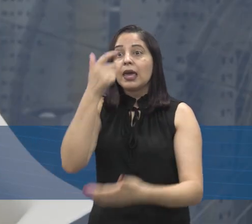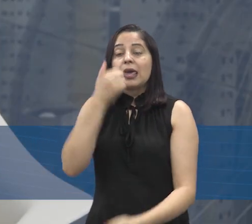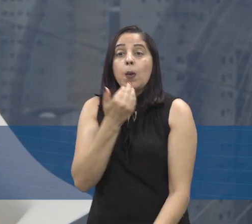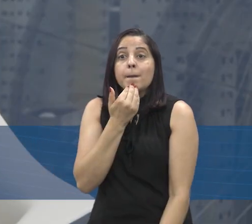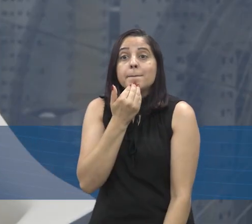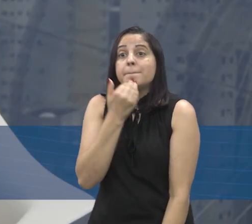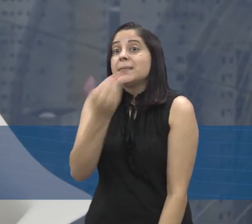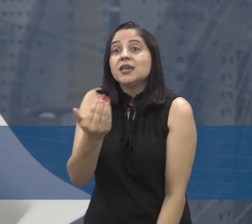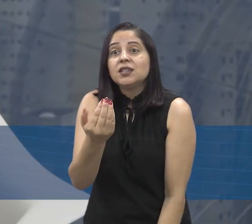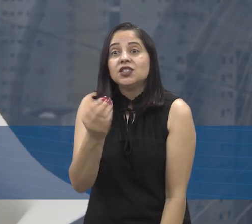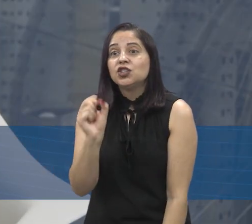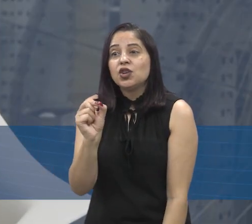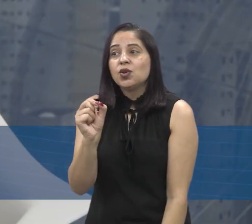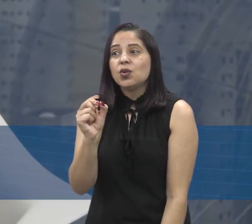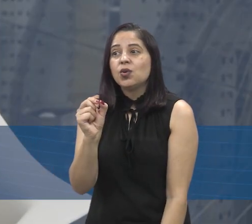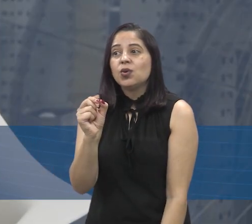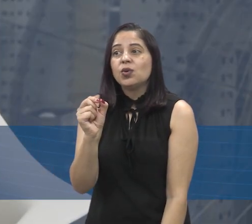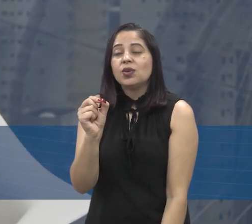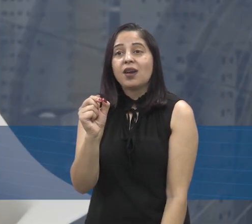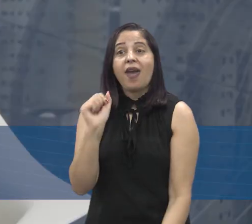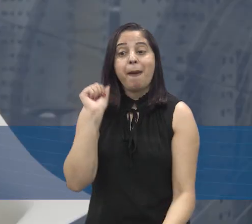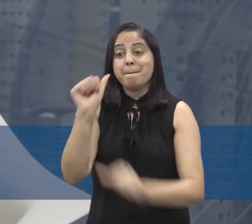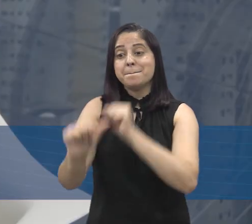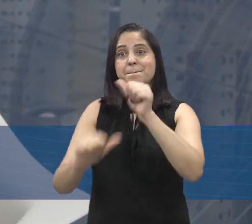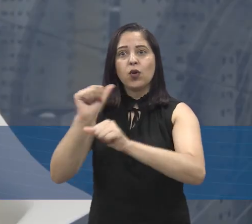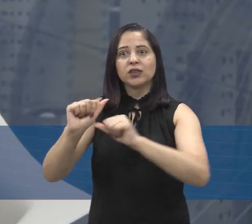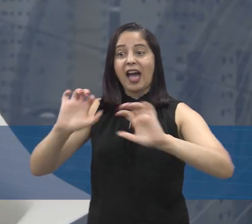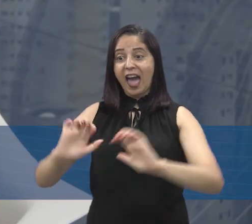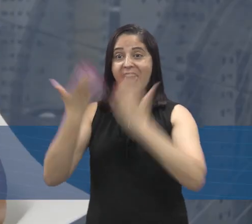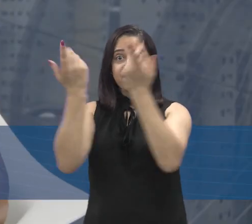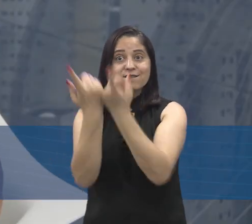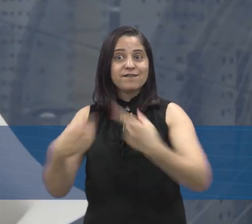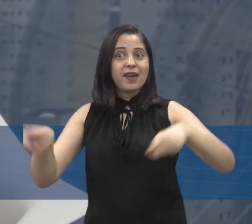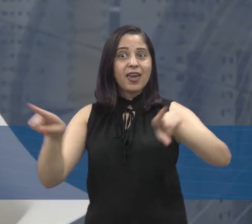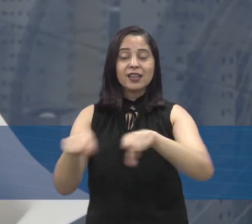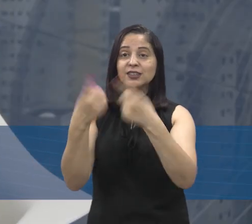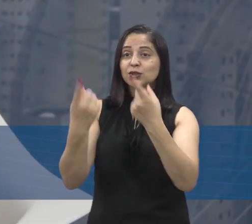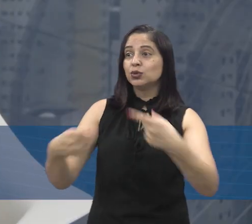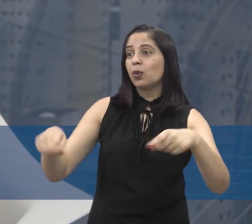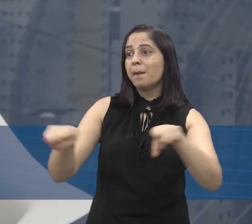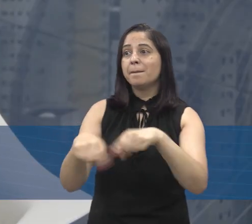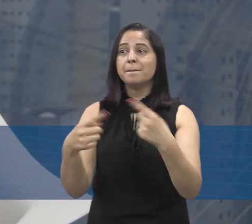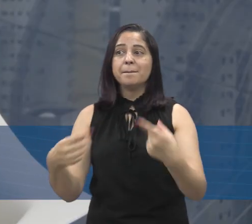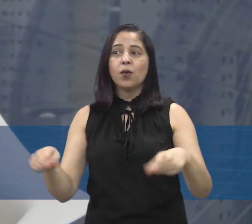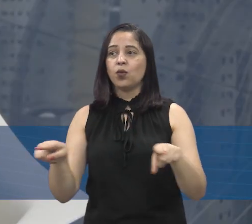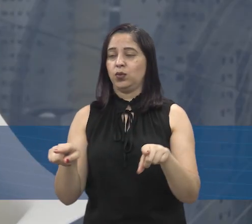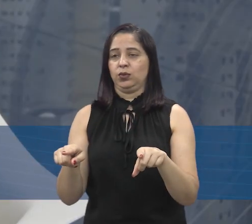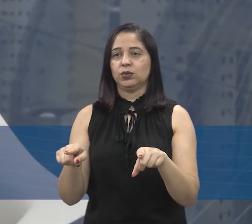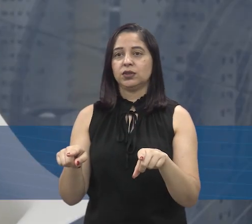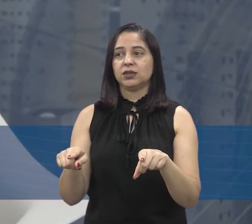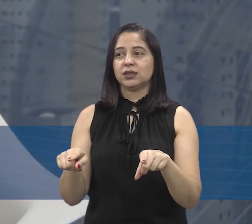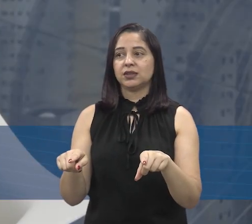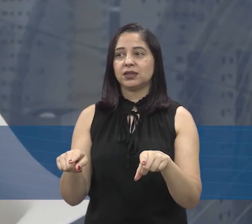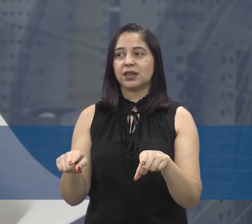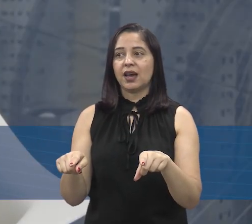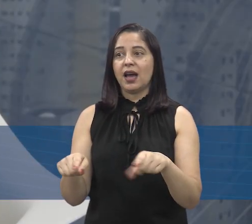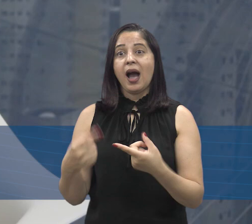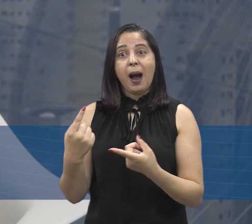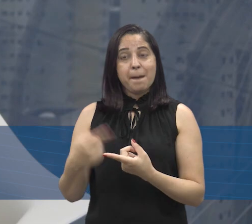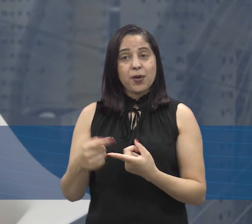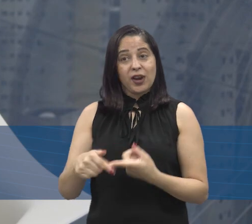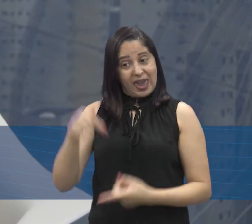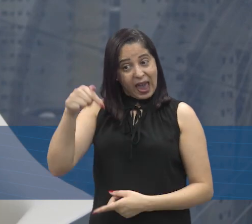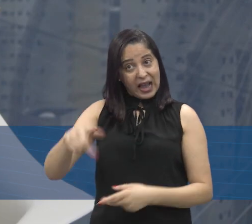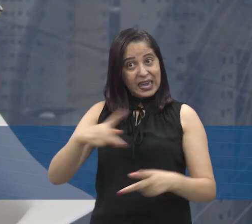que se transformasse em lei. Porque nós temos um enorme assim, um local fértil